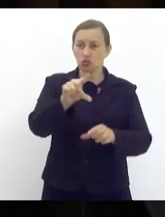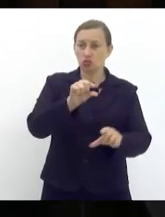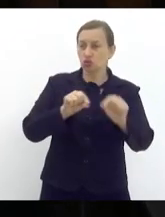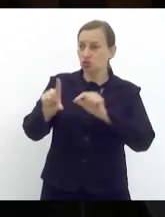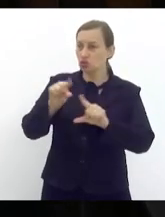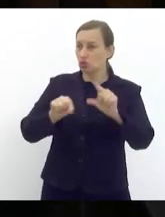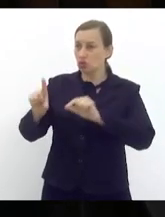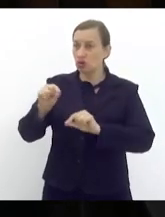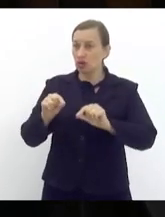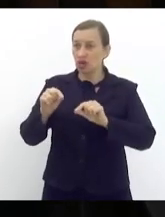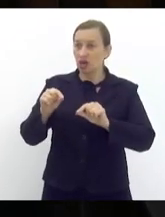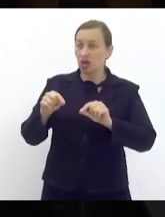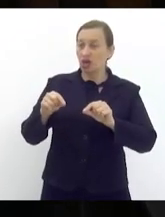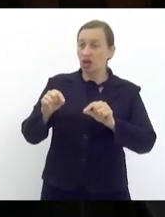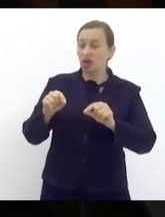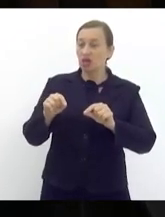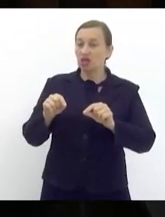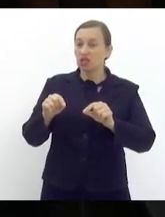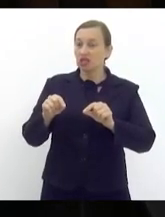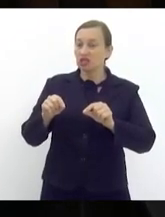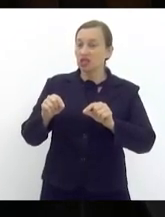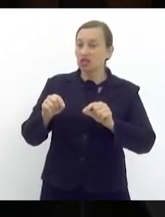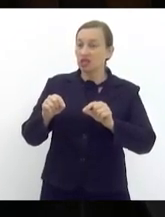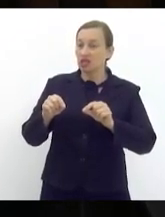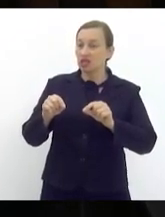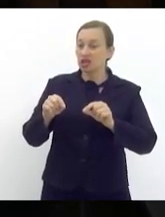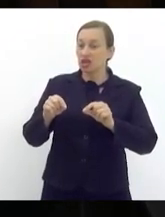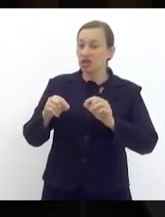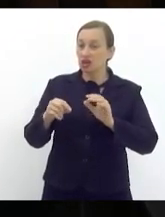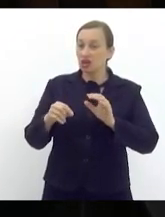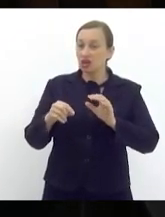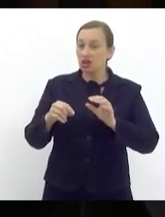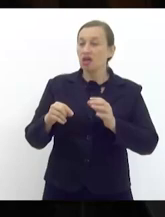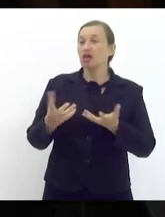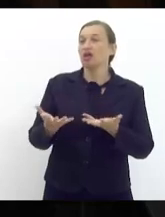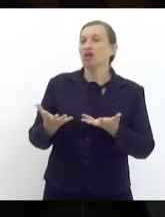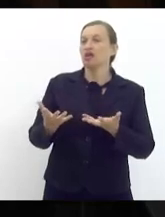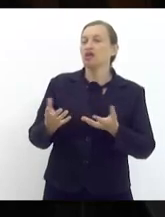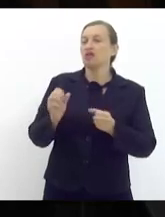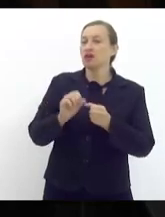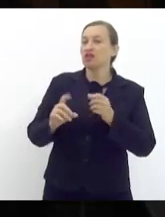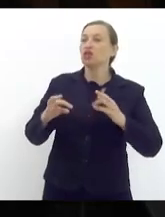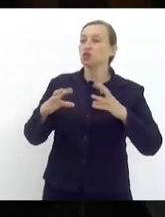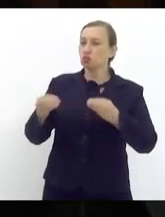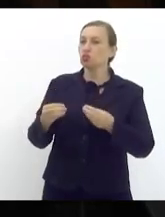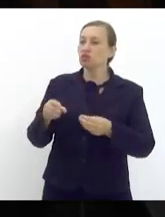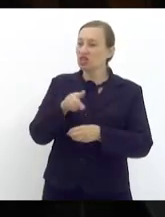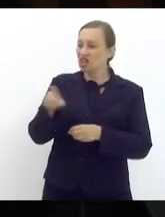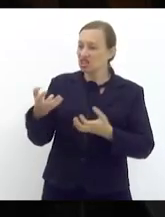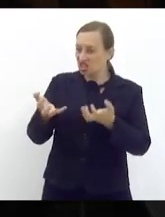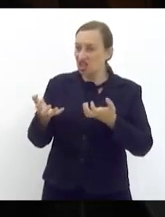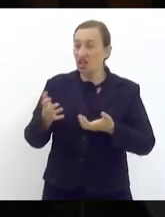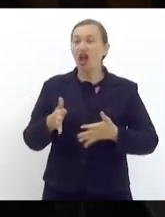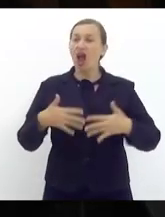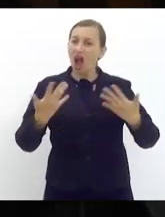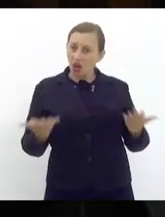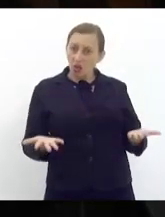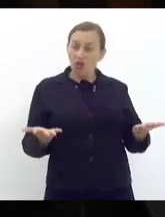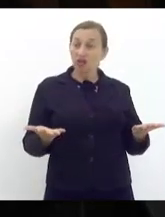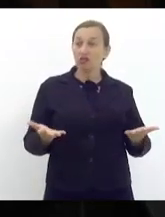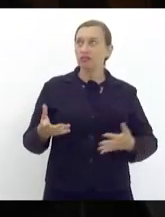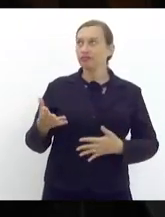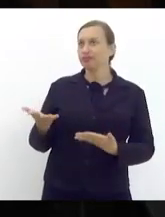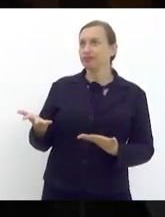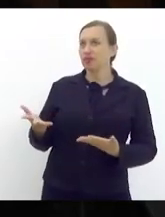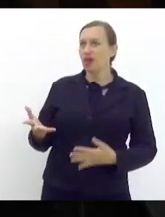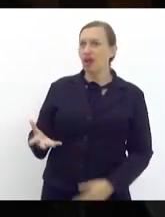a música tem que tocar da forma como eles querem. Agora, muito me admira a ministra